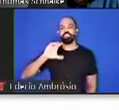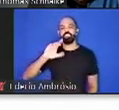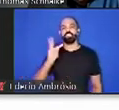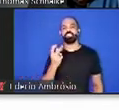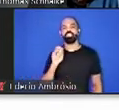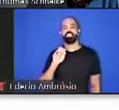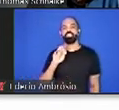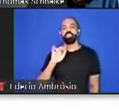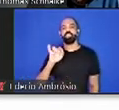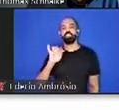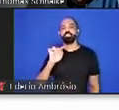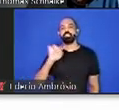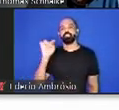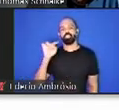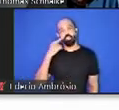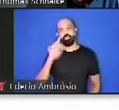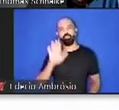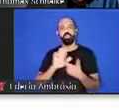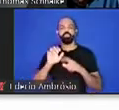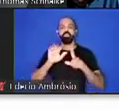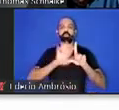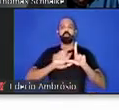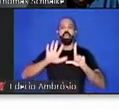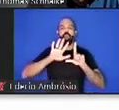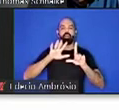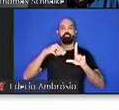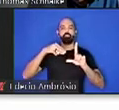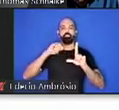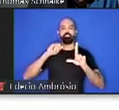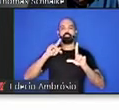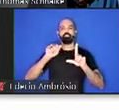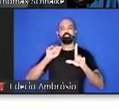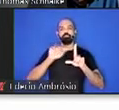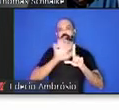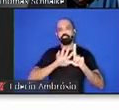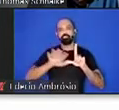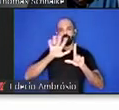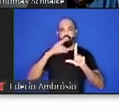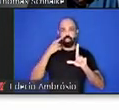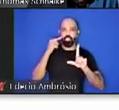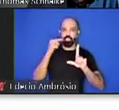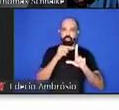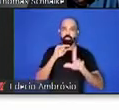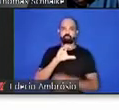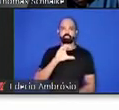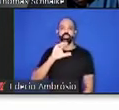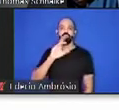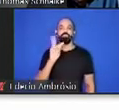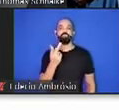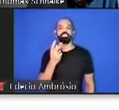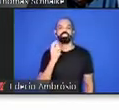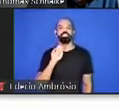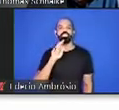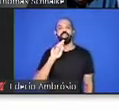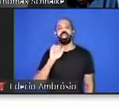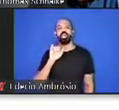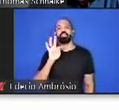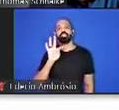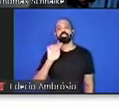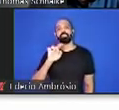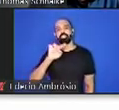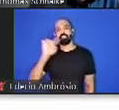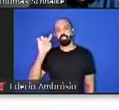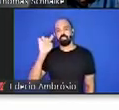mapa do campus, onde vocês podem ver o Charité, aqui, o campus histórico do Charité, fica